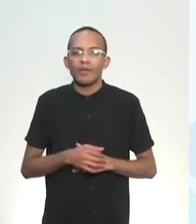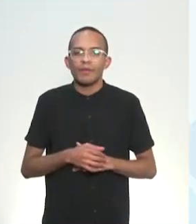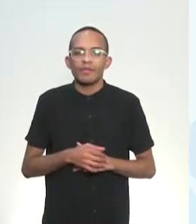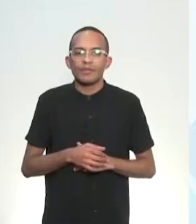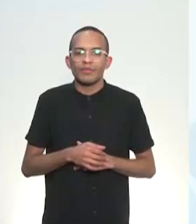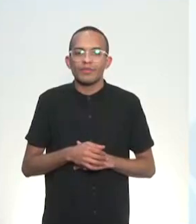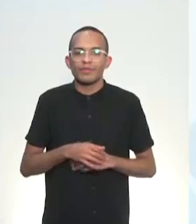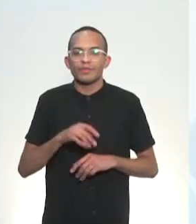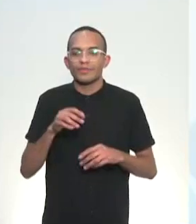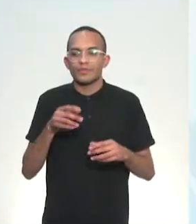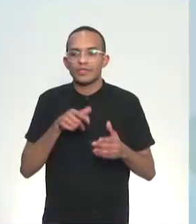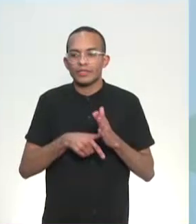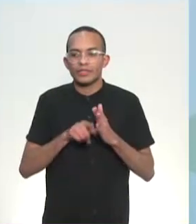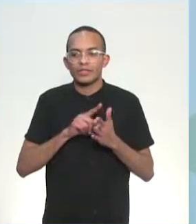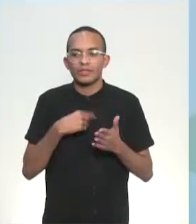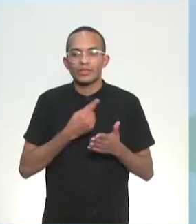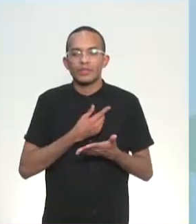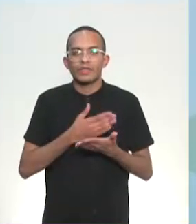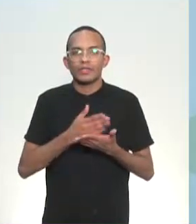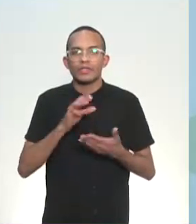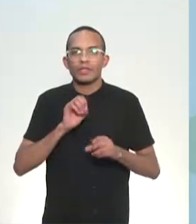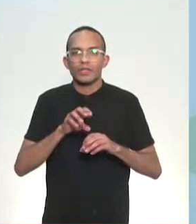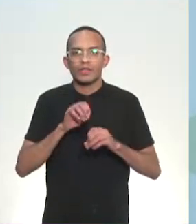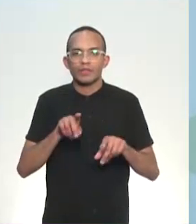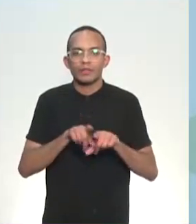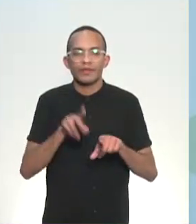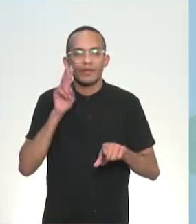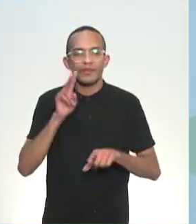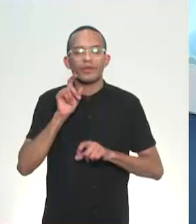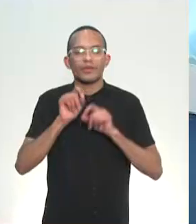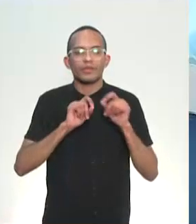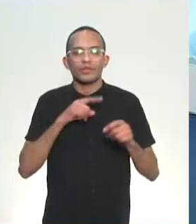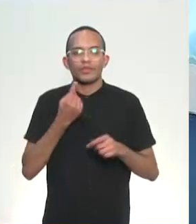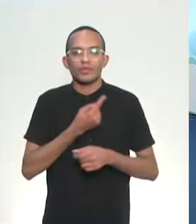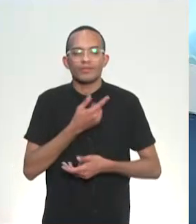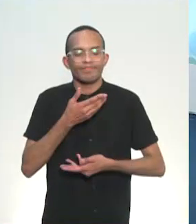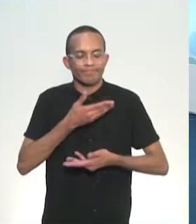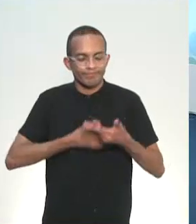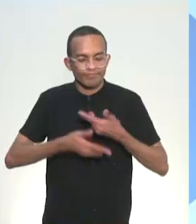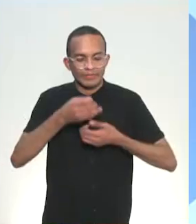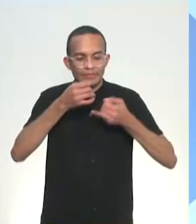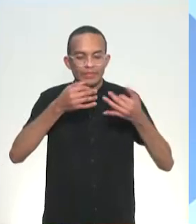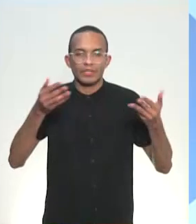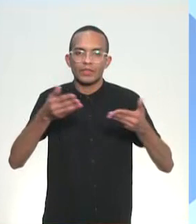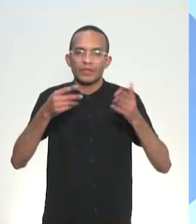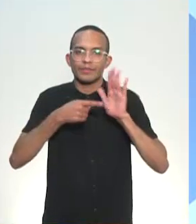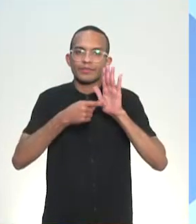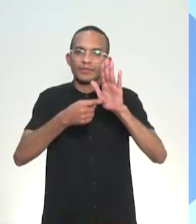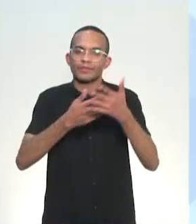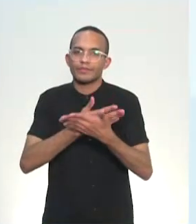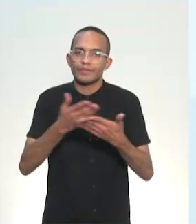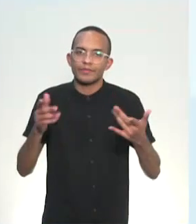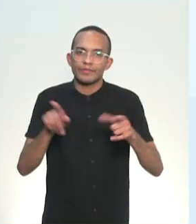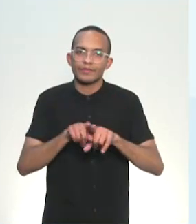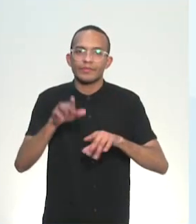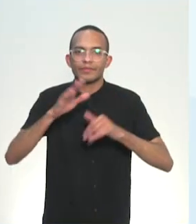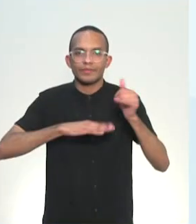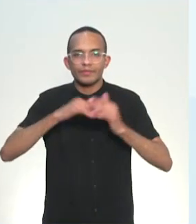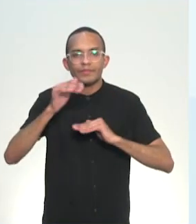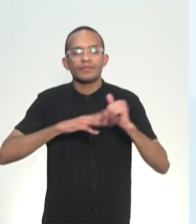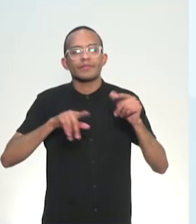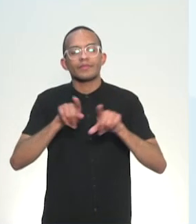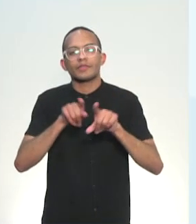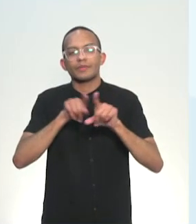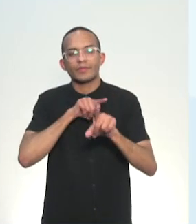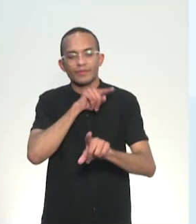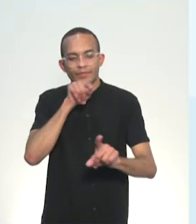aí. Antes da gente começarmos a aula, vamos ver o que vamos trabalhar, né, professora? É isso aí, vai aparecer na tela para vocês a habilidade e